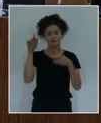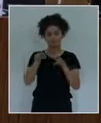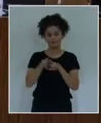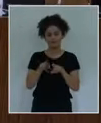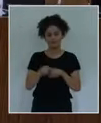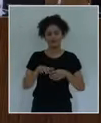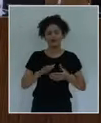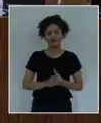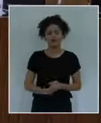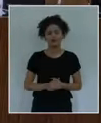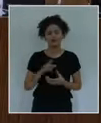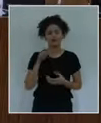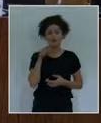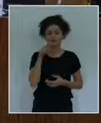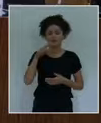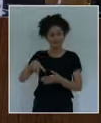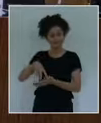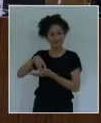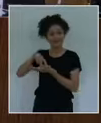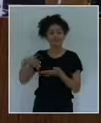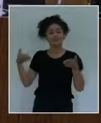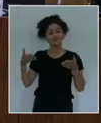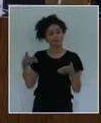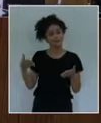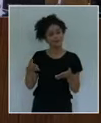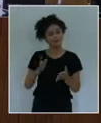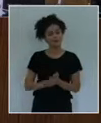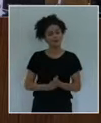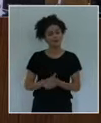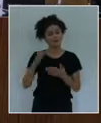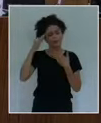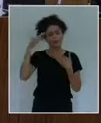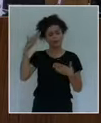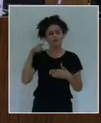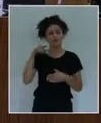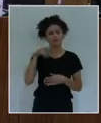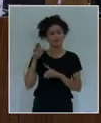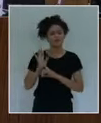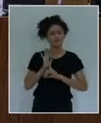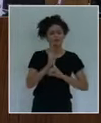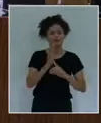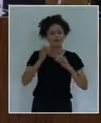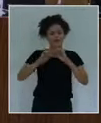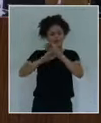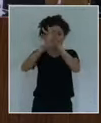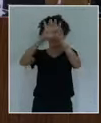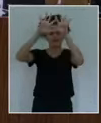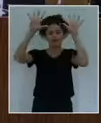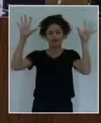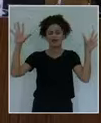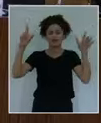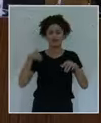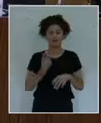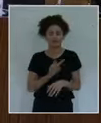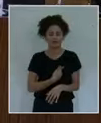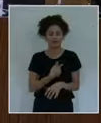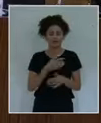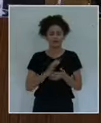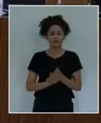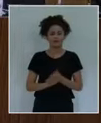Pela sua vinda aqui, para você trazer, né, alguns pontos, alguns esclarecimentos para nós e para as pessoas que nos